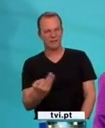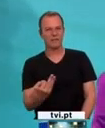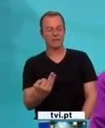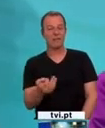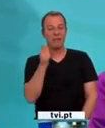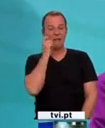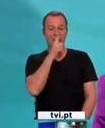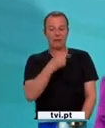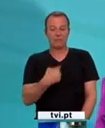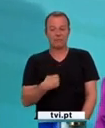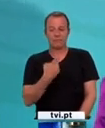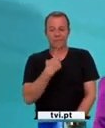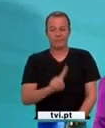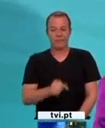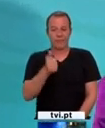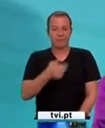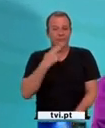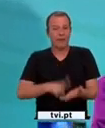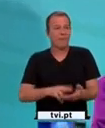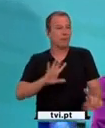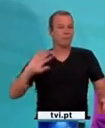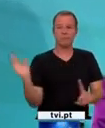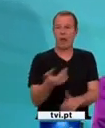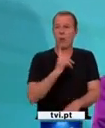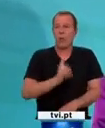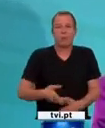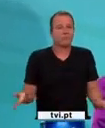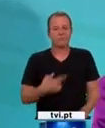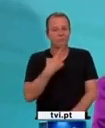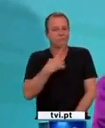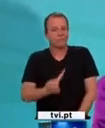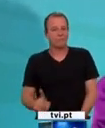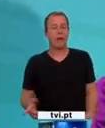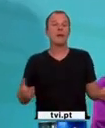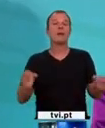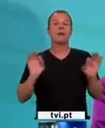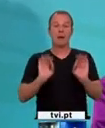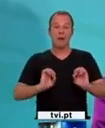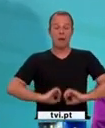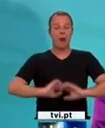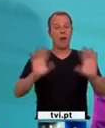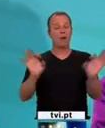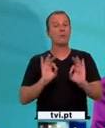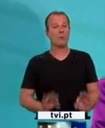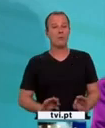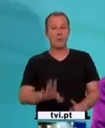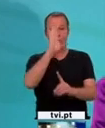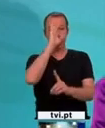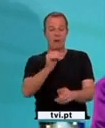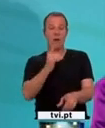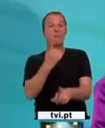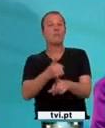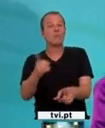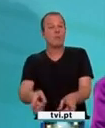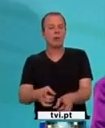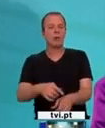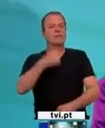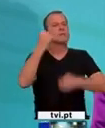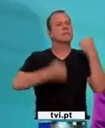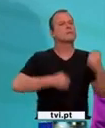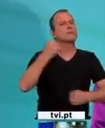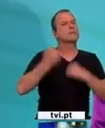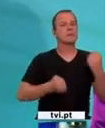anda um bocado fora do que é o mundo real onde nós estamos. Claro, acredito que o Governo, pressionado por toda esta contestação